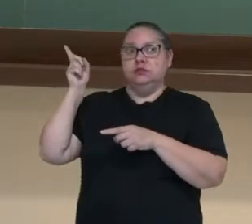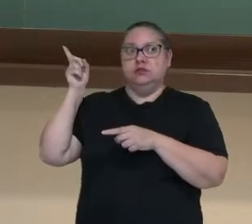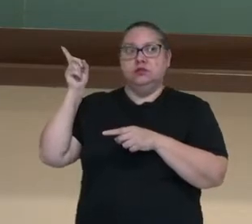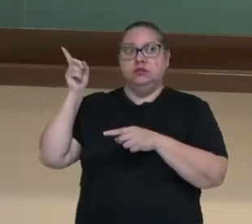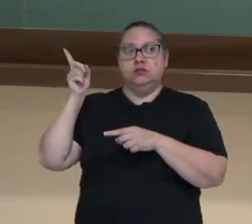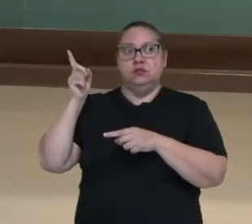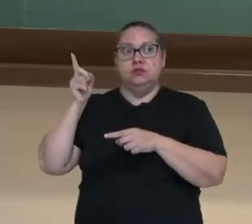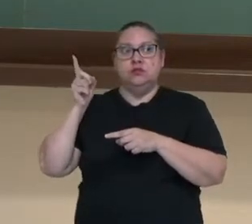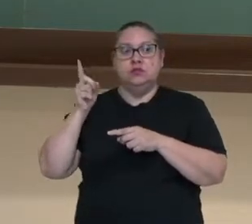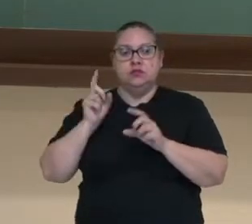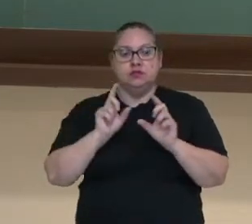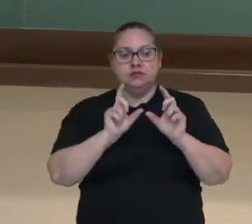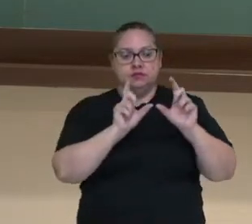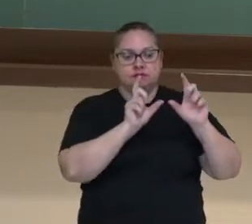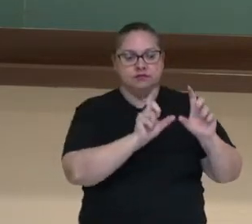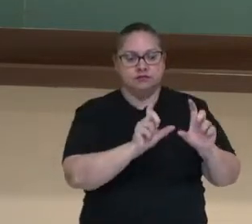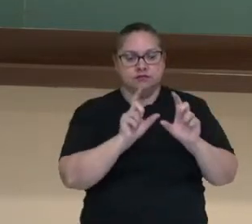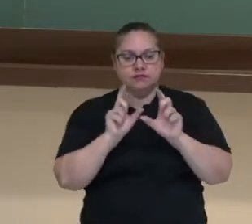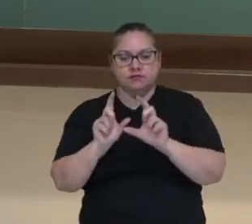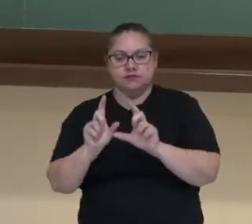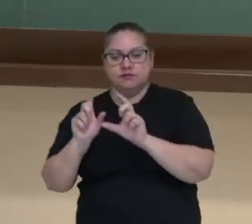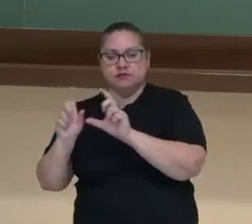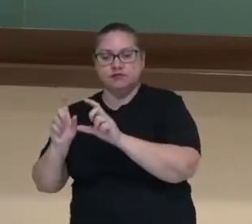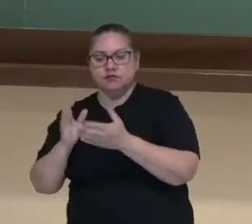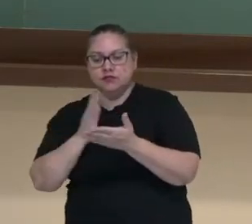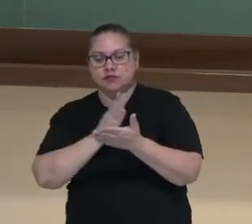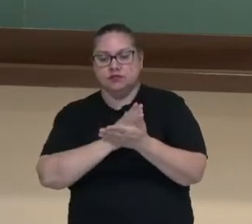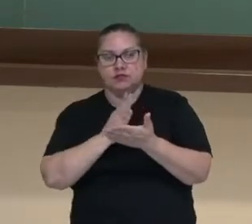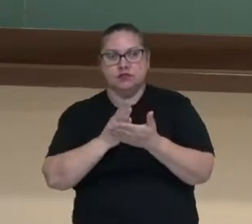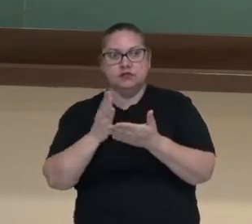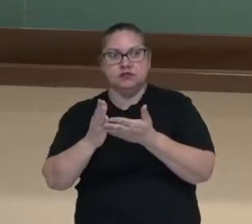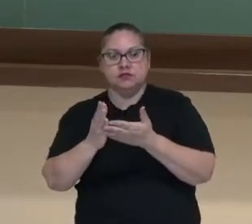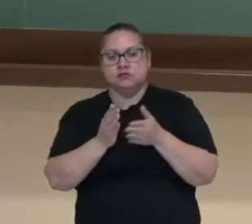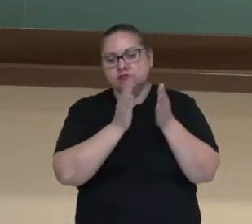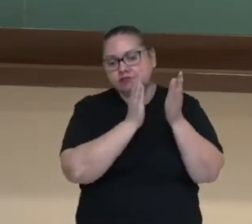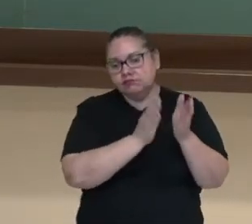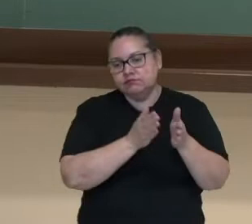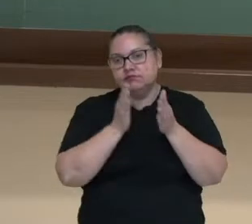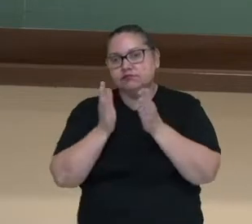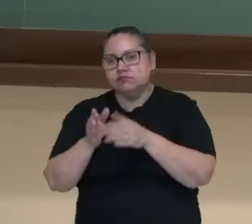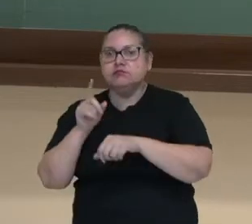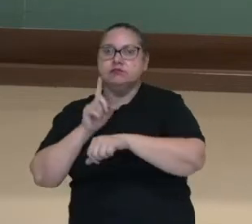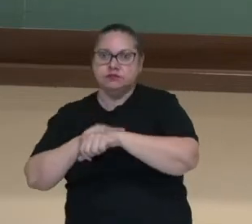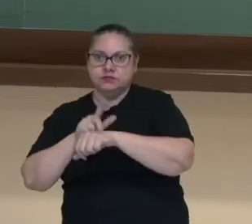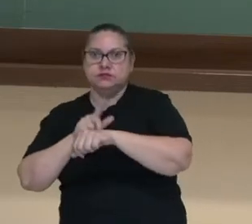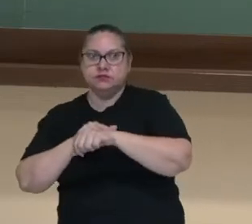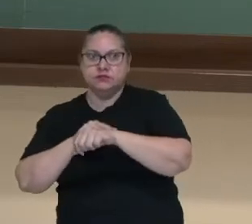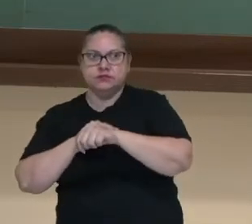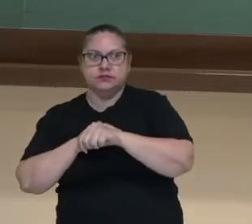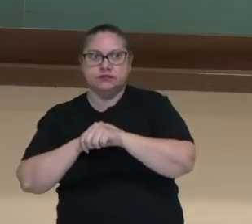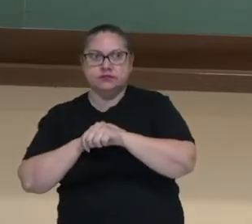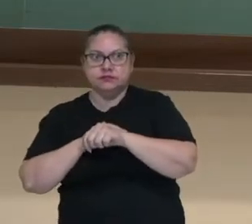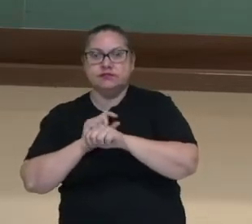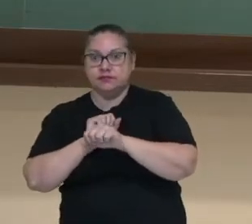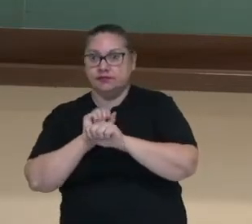os quadros, as calhas, são divididos, dando a sequência temporal.